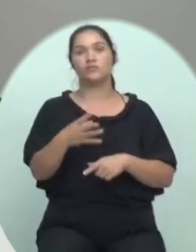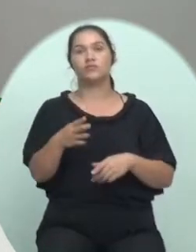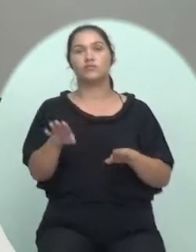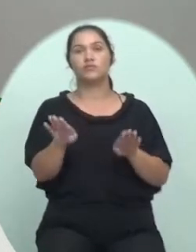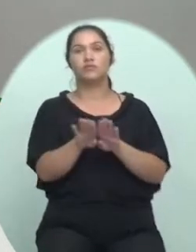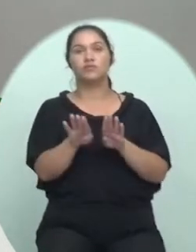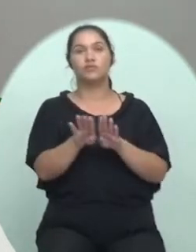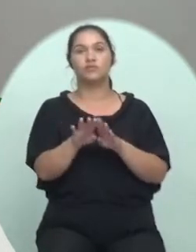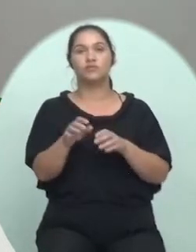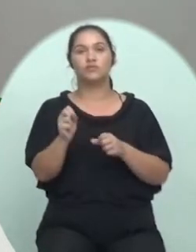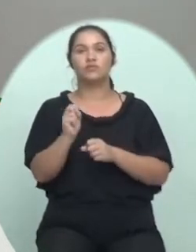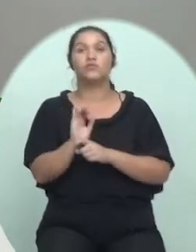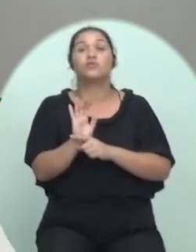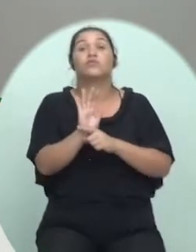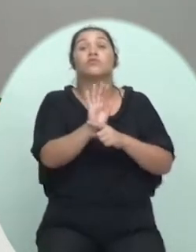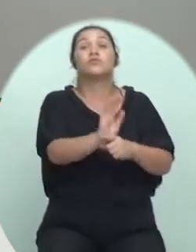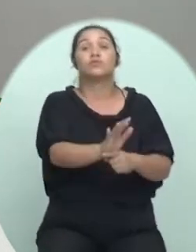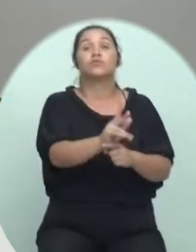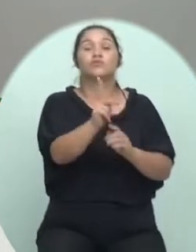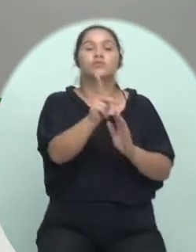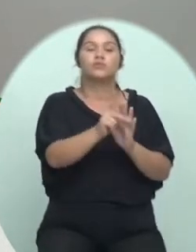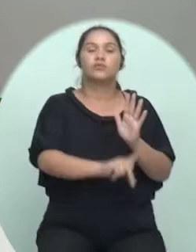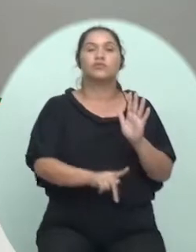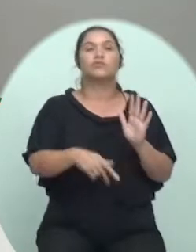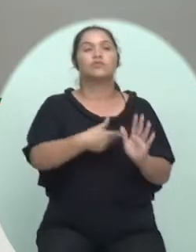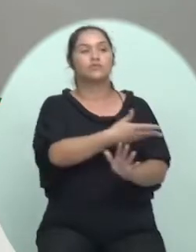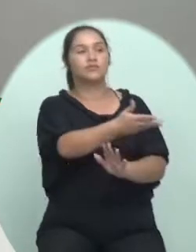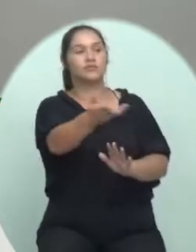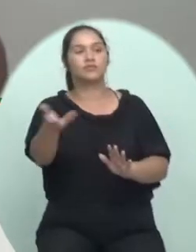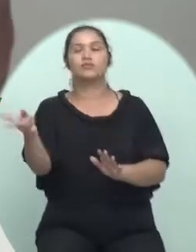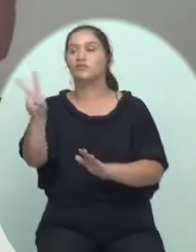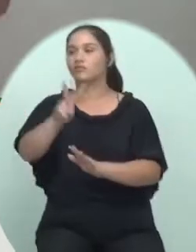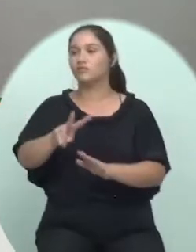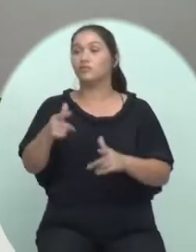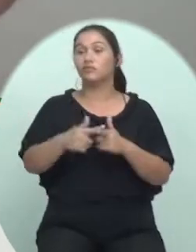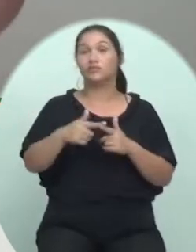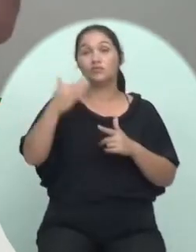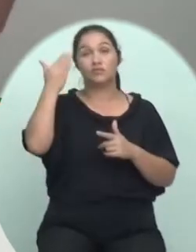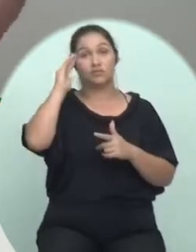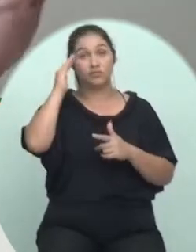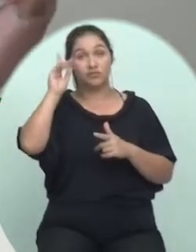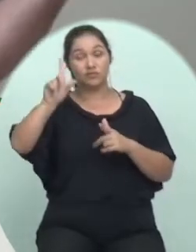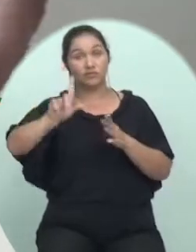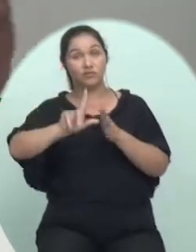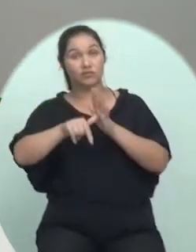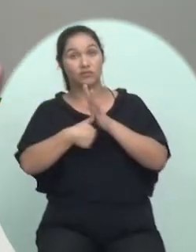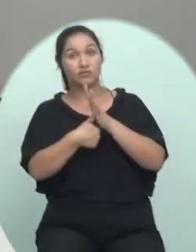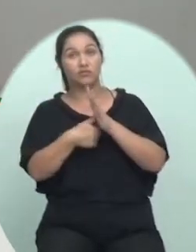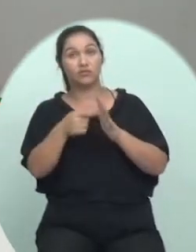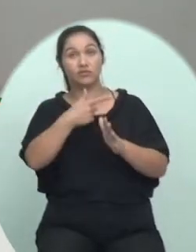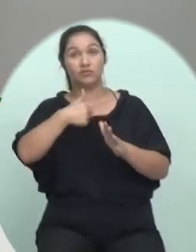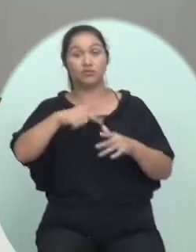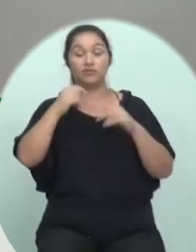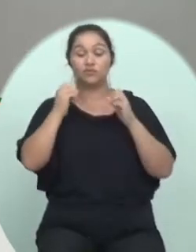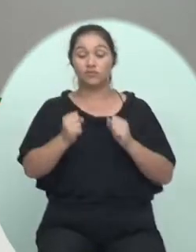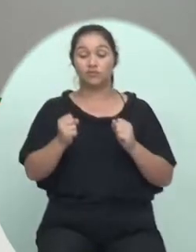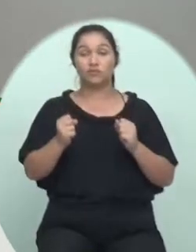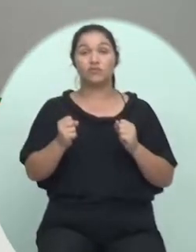colegas, mesmo os mais polêmicos, por entender que existem depois momentos a posterior que nós podemos nos